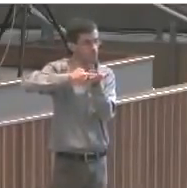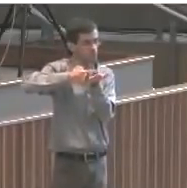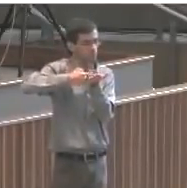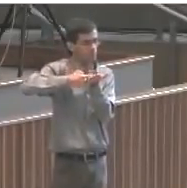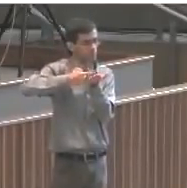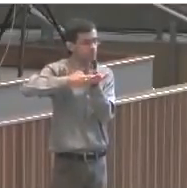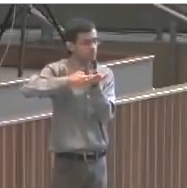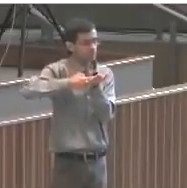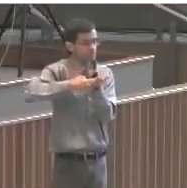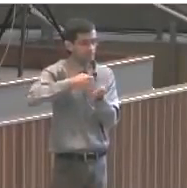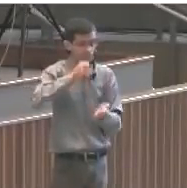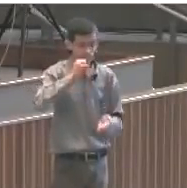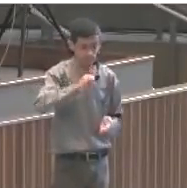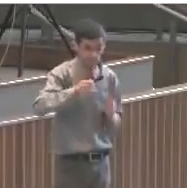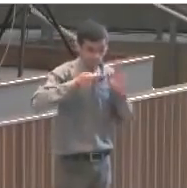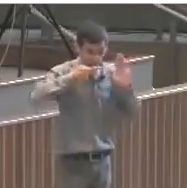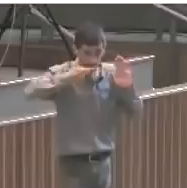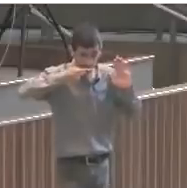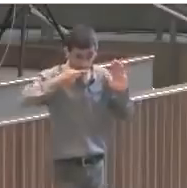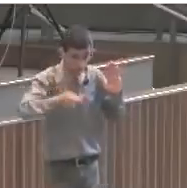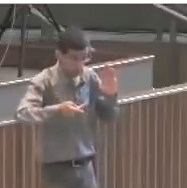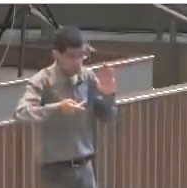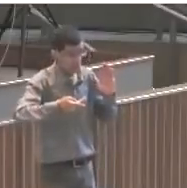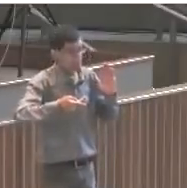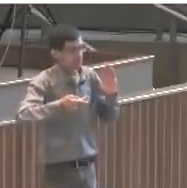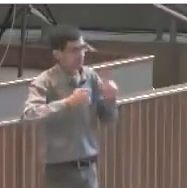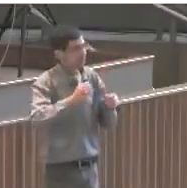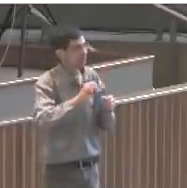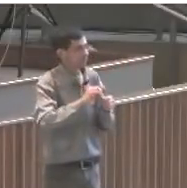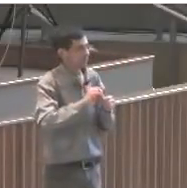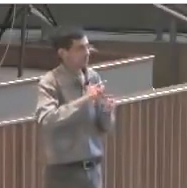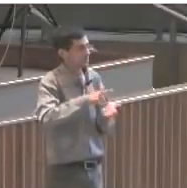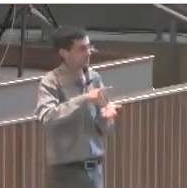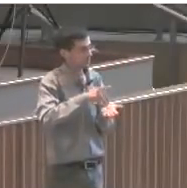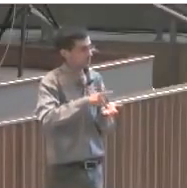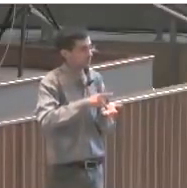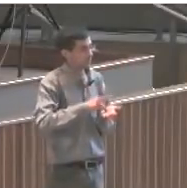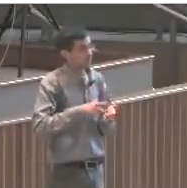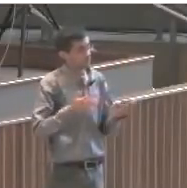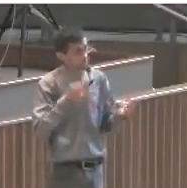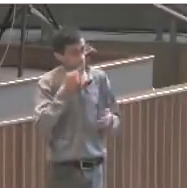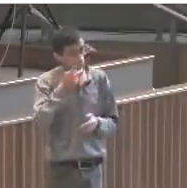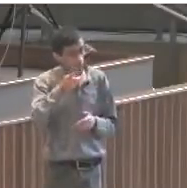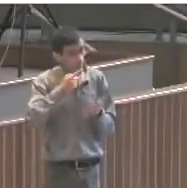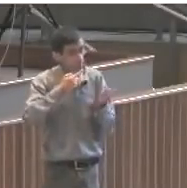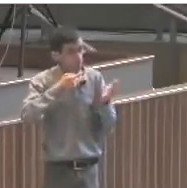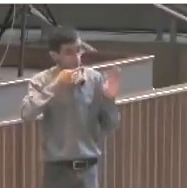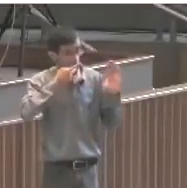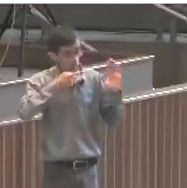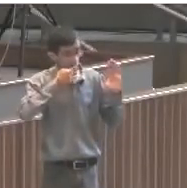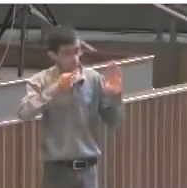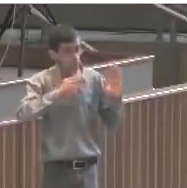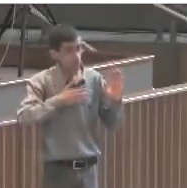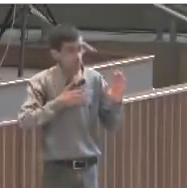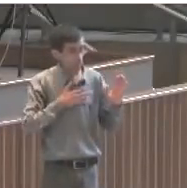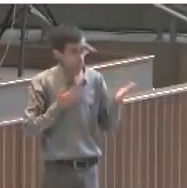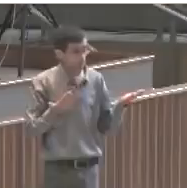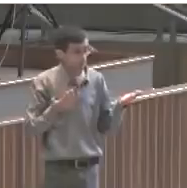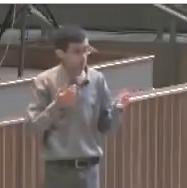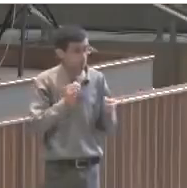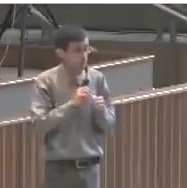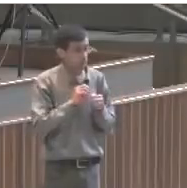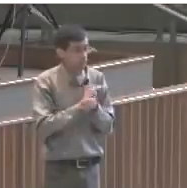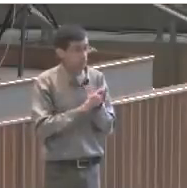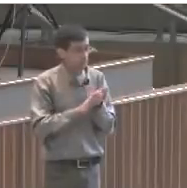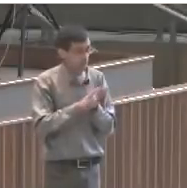o q1 prometesse para o outro o outro cumpriria é só na prometeu e não cumpriu o que é moleque